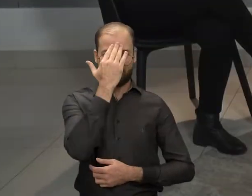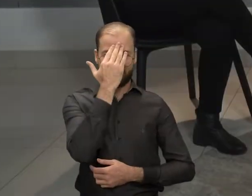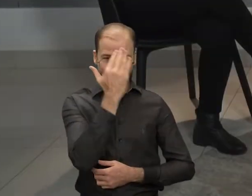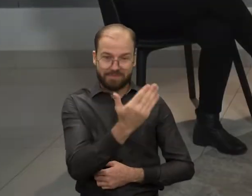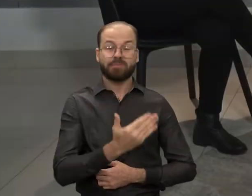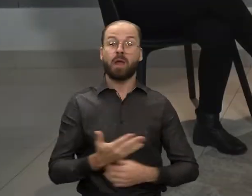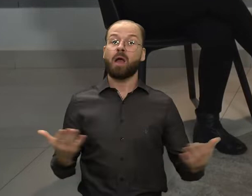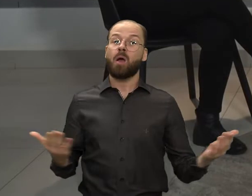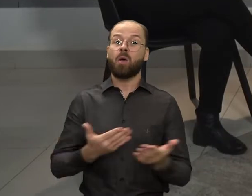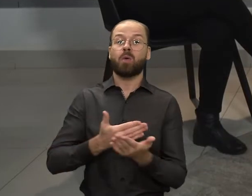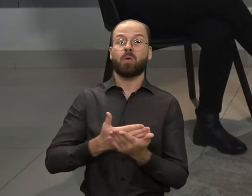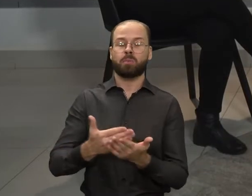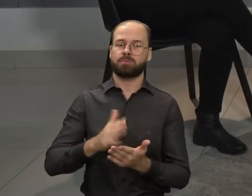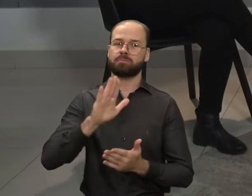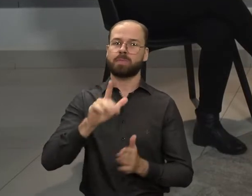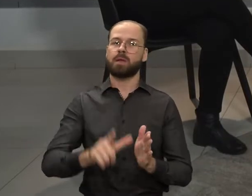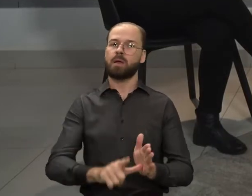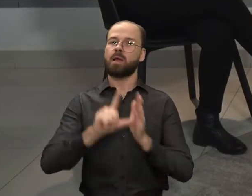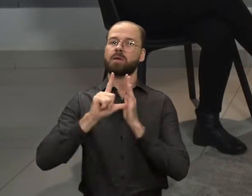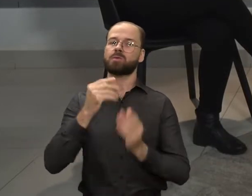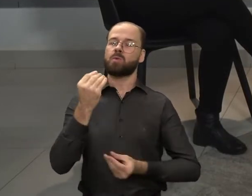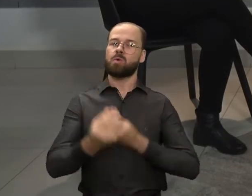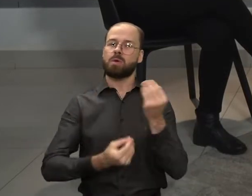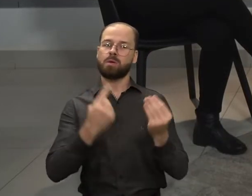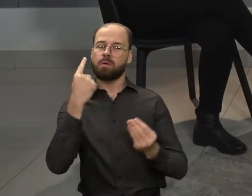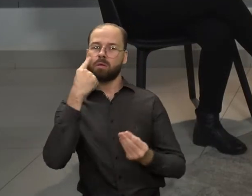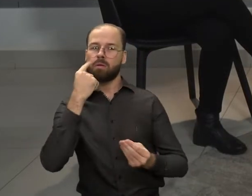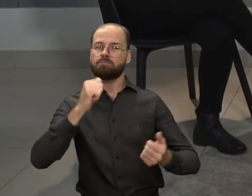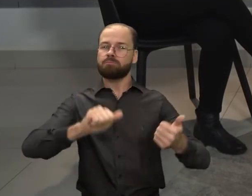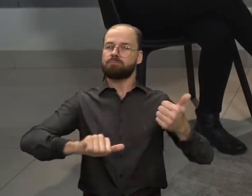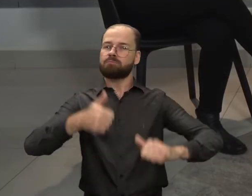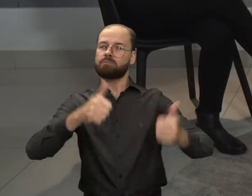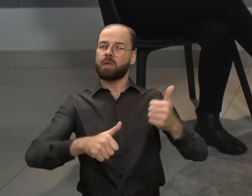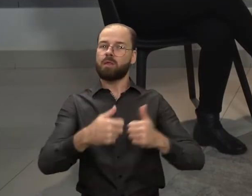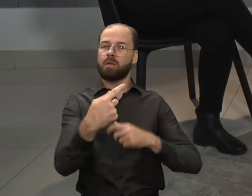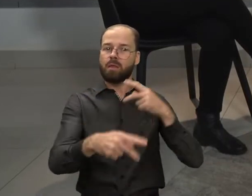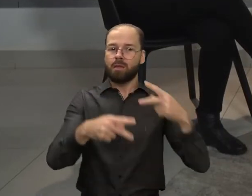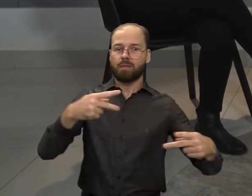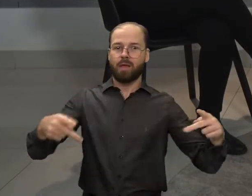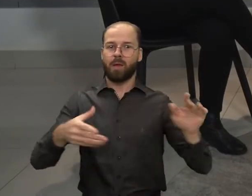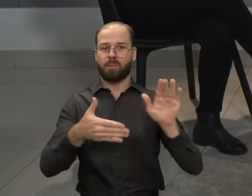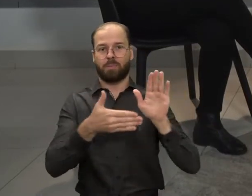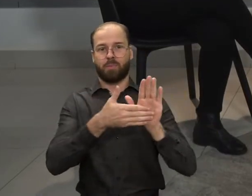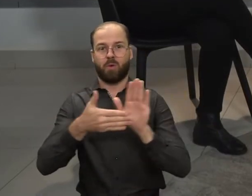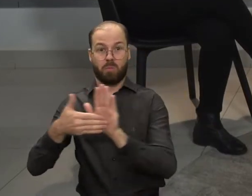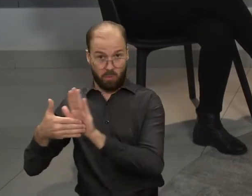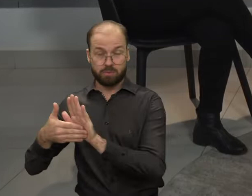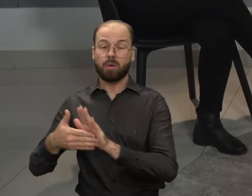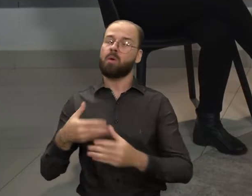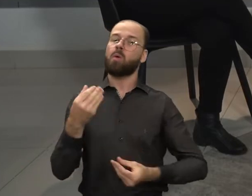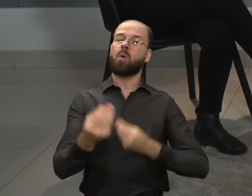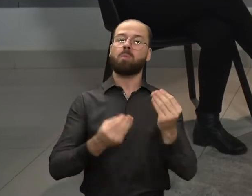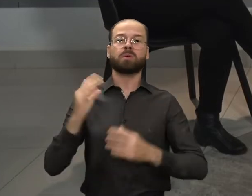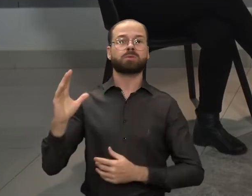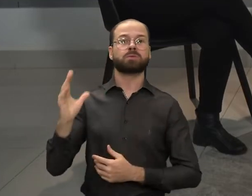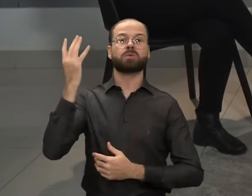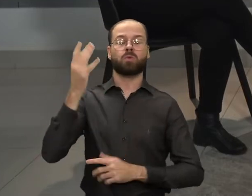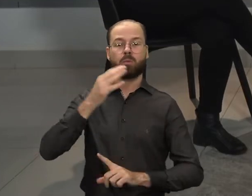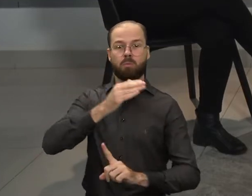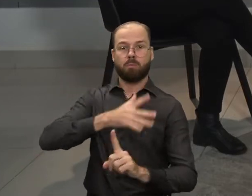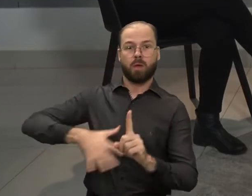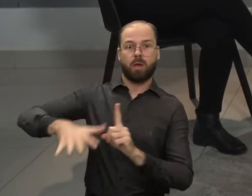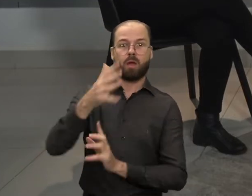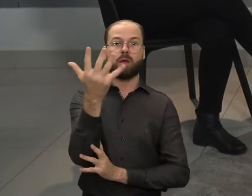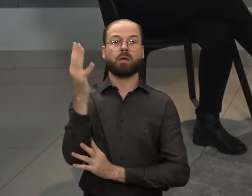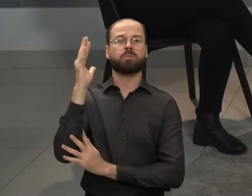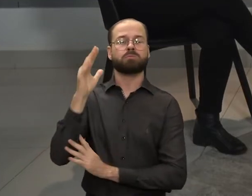obrigada. Bom, para a gente começar, antes de avaliar especificamente as propostas, qual é a situação a situação do meio ambiente